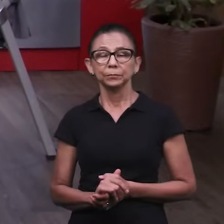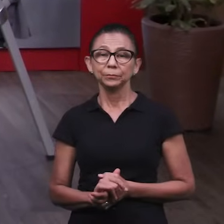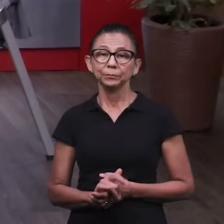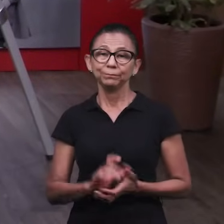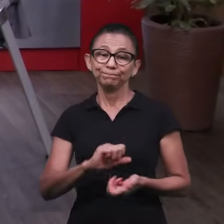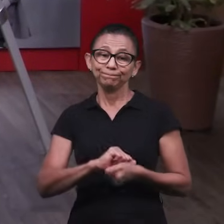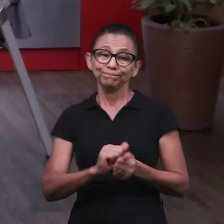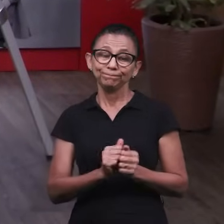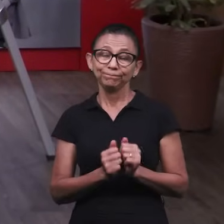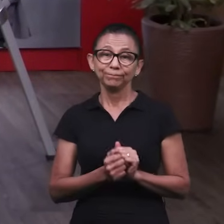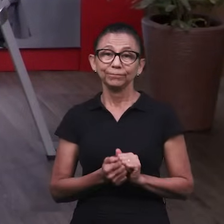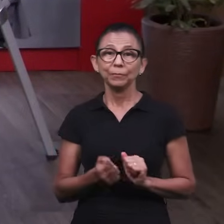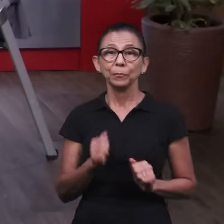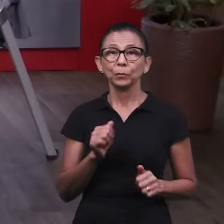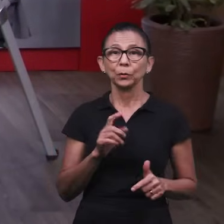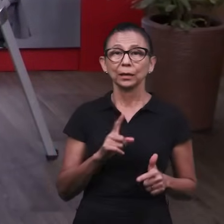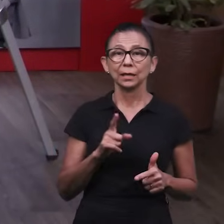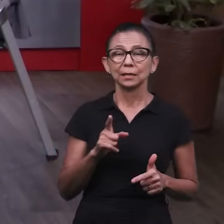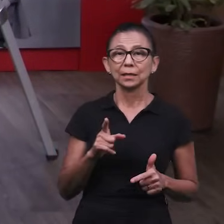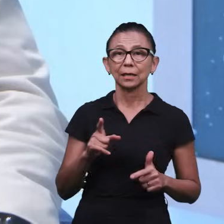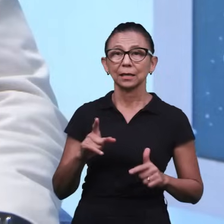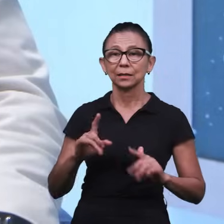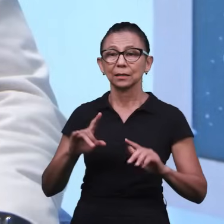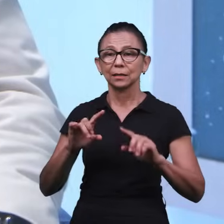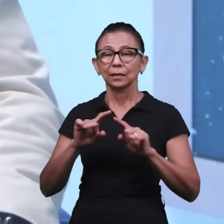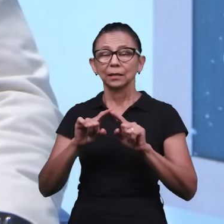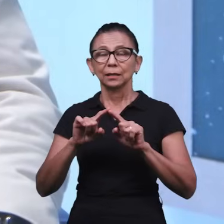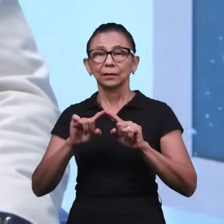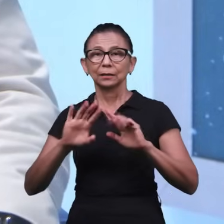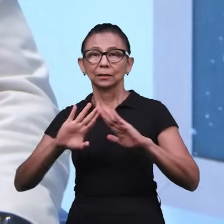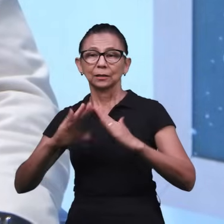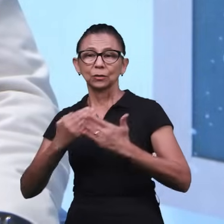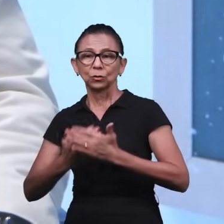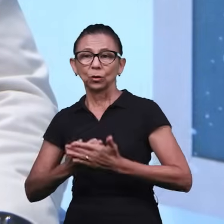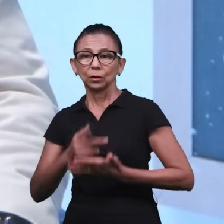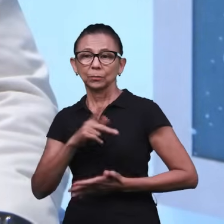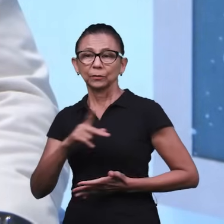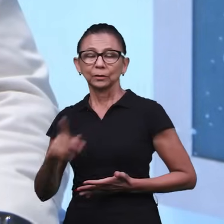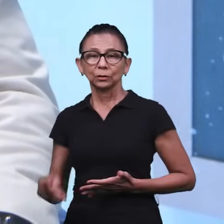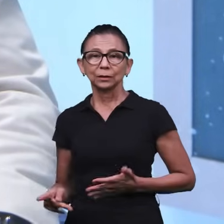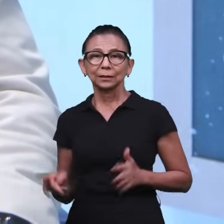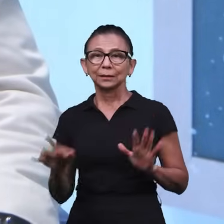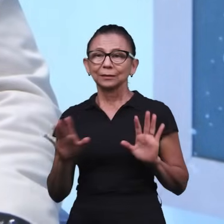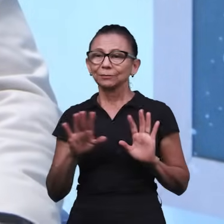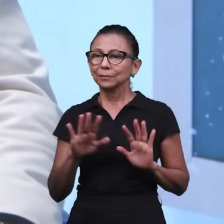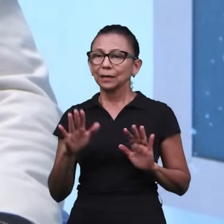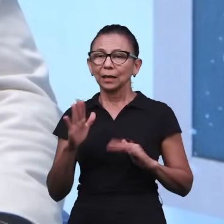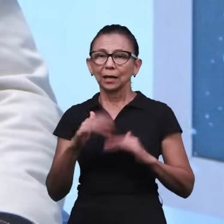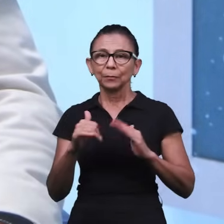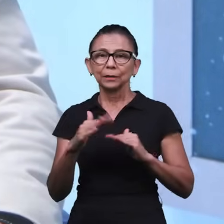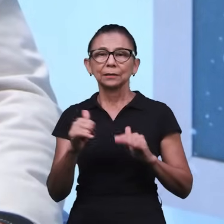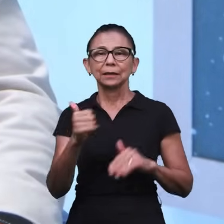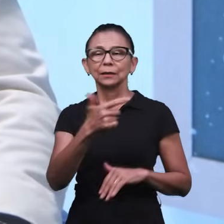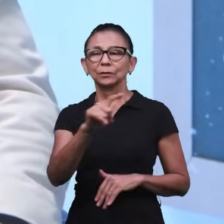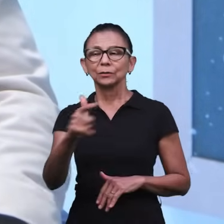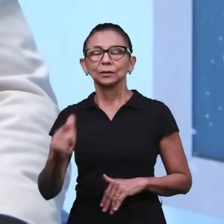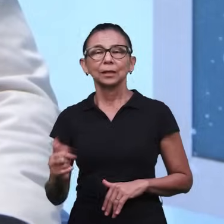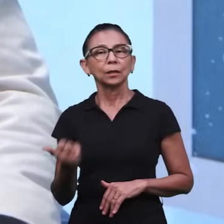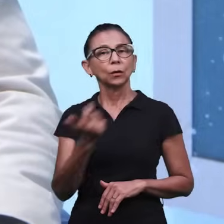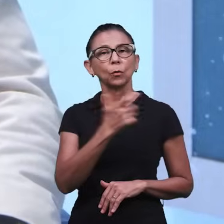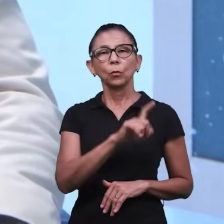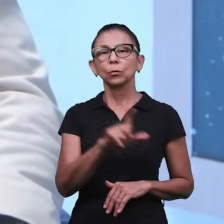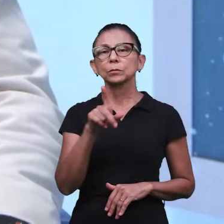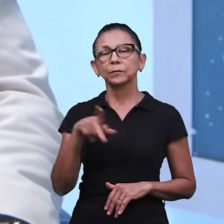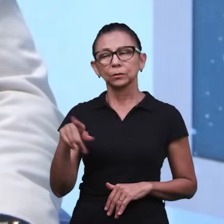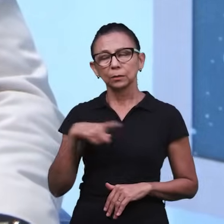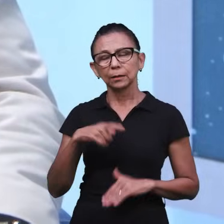porque às vezes você vai pegar professores dentro da sala de aula que às vezes não estão preparados para esse momento. E às vezes tem outros que estão preparados. Então nós